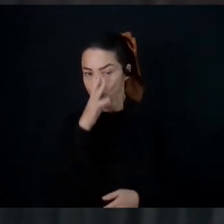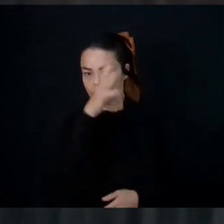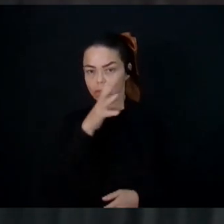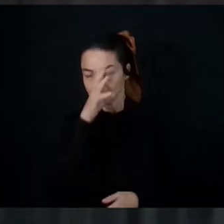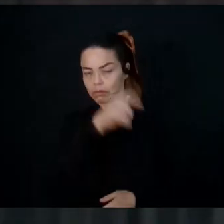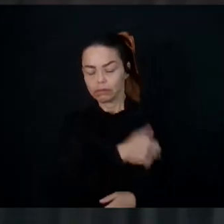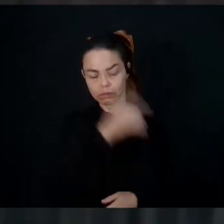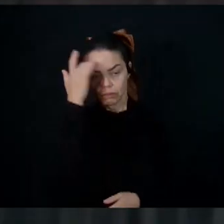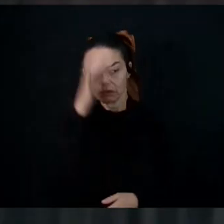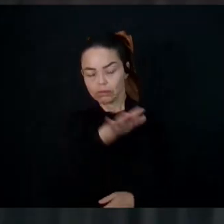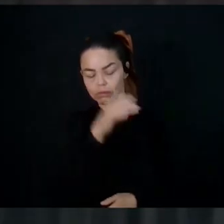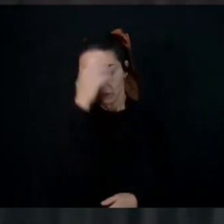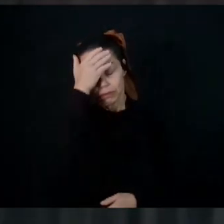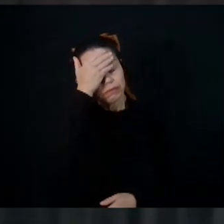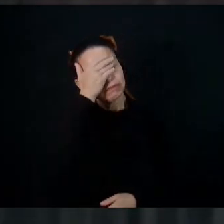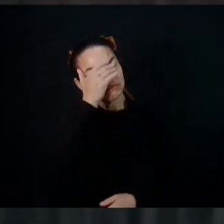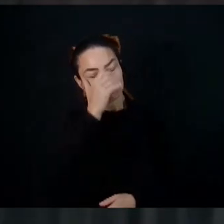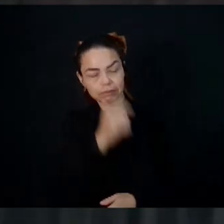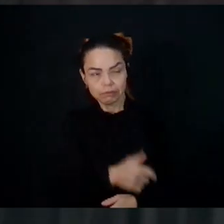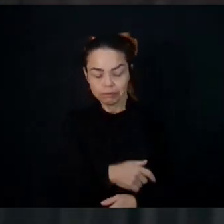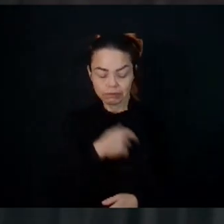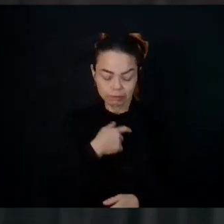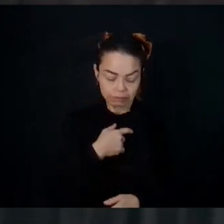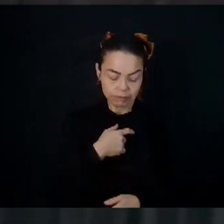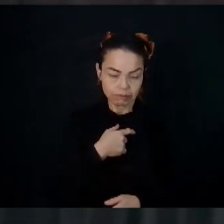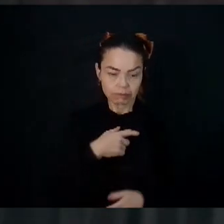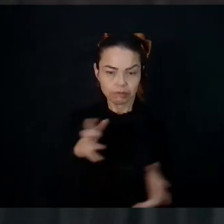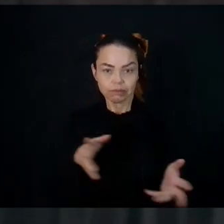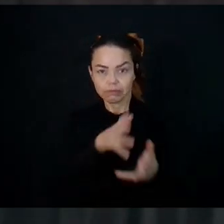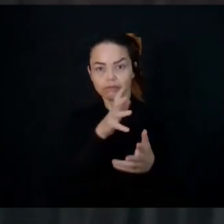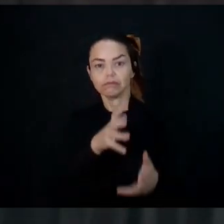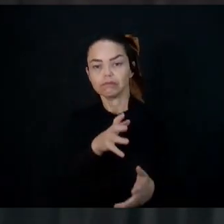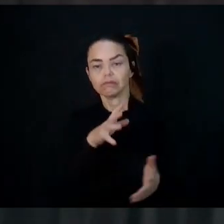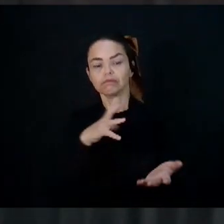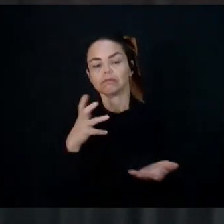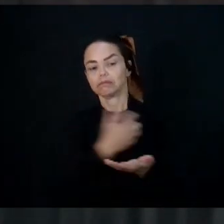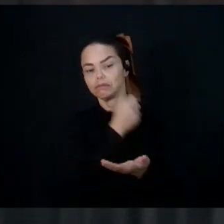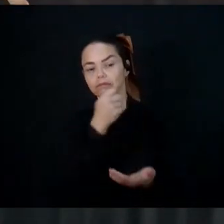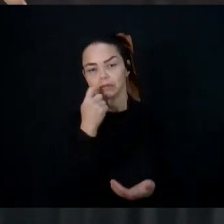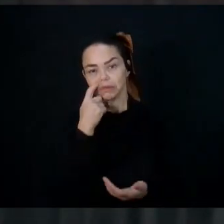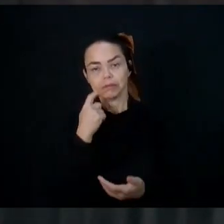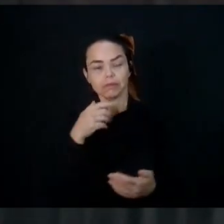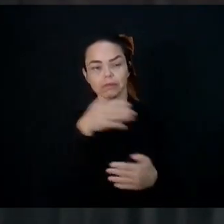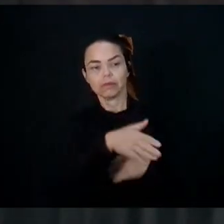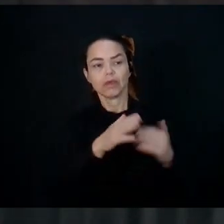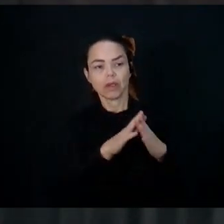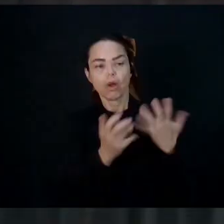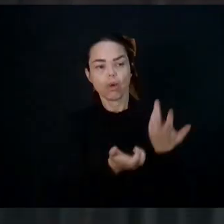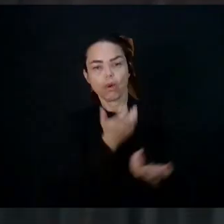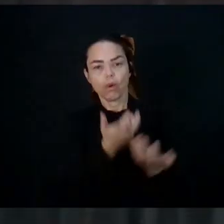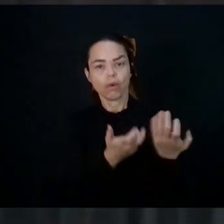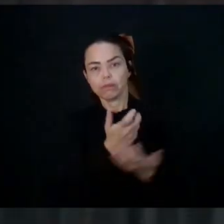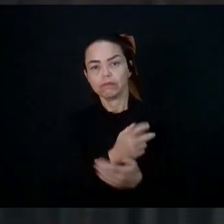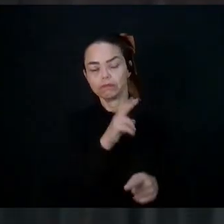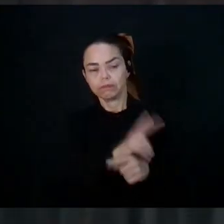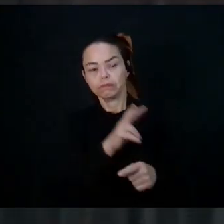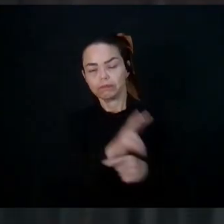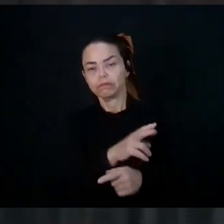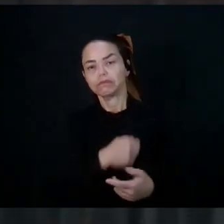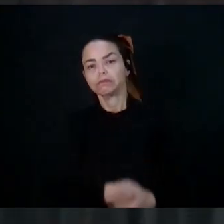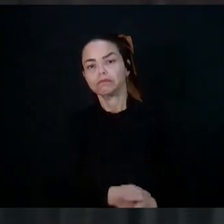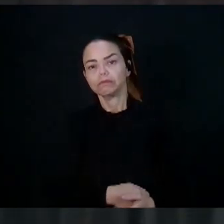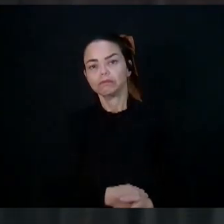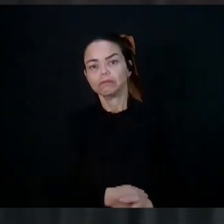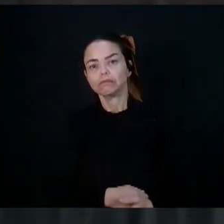nem como lidar com isso, no impulso, ela vai salvar o outro. Sim. Ela entra, pega e cuida e salva. E